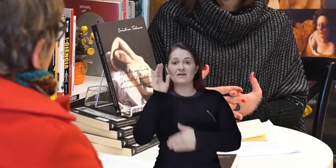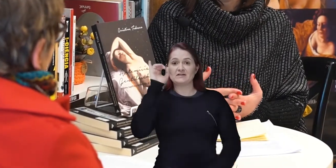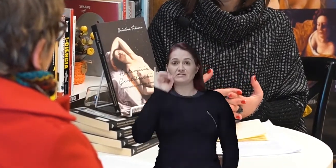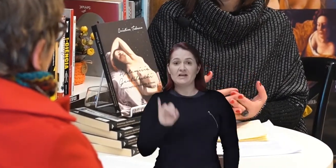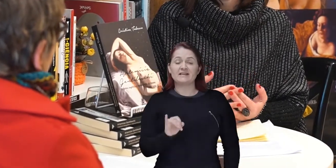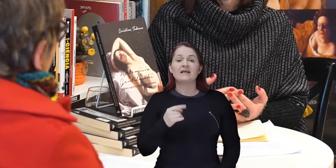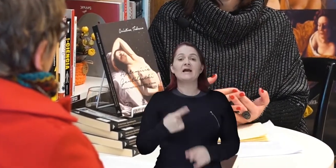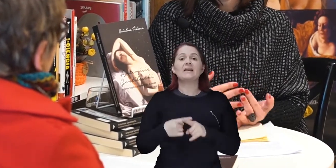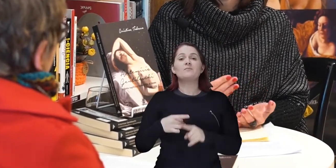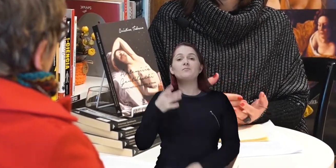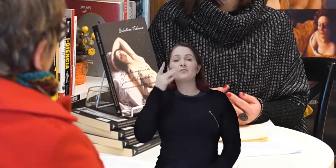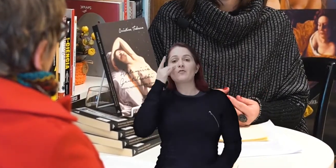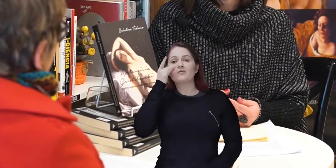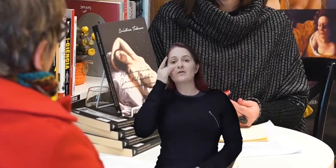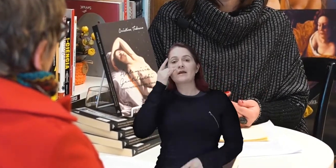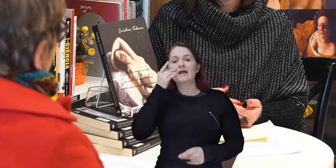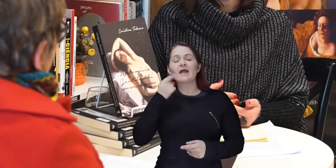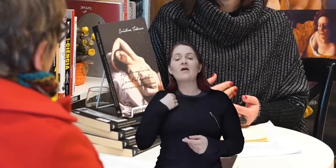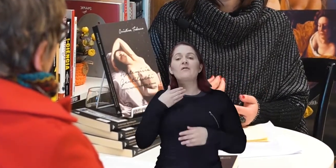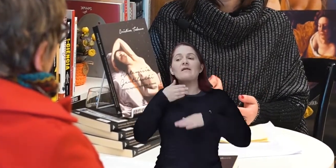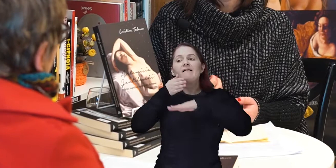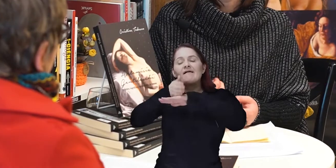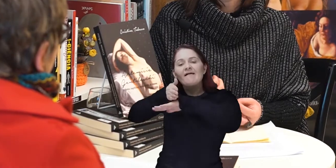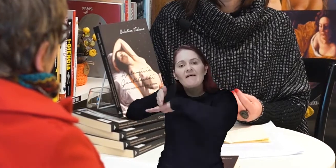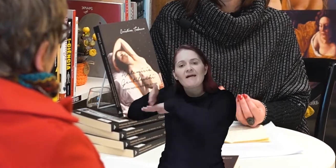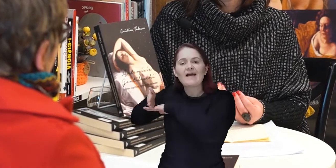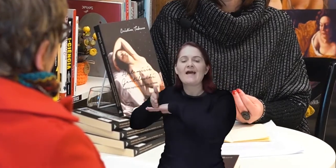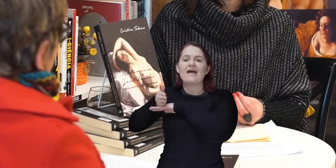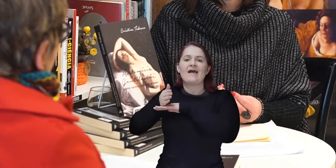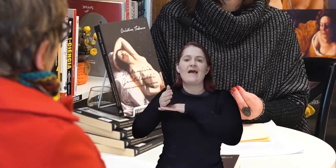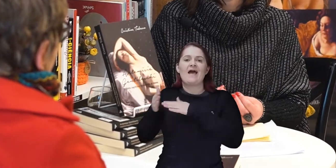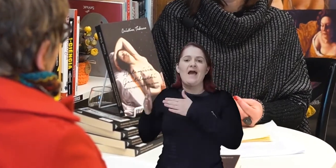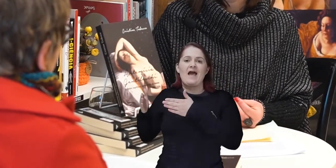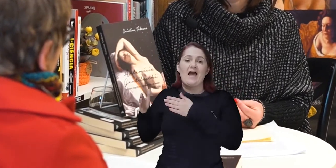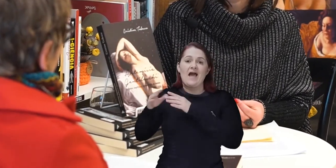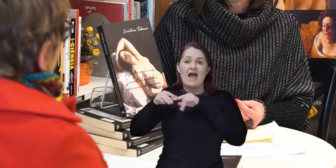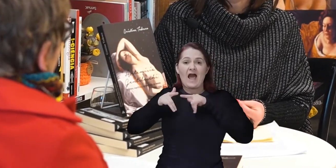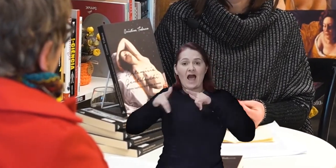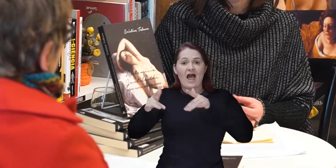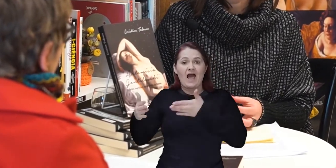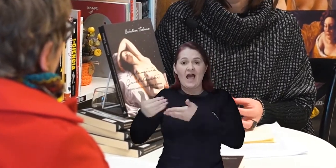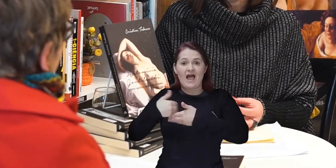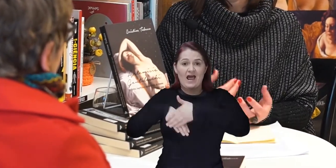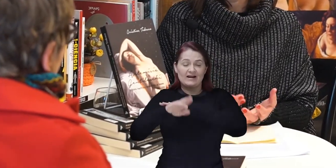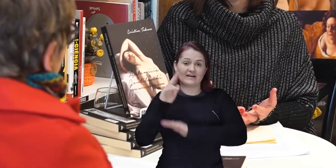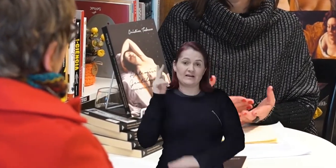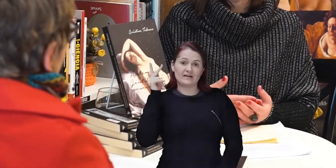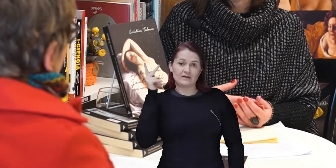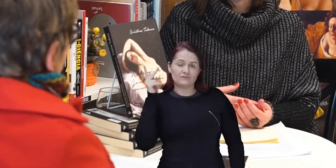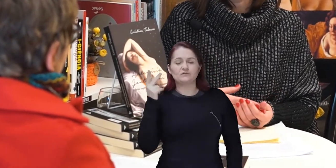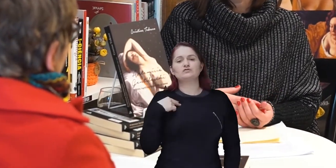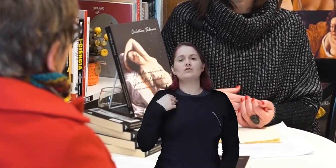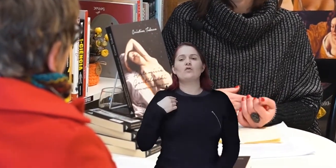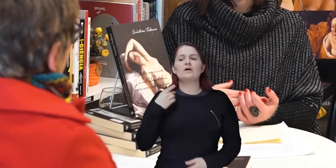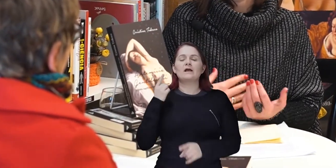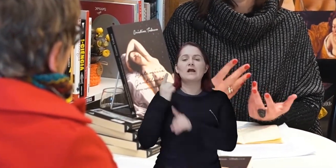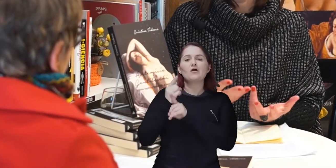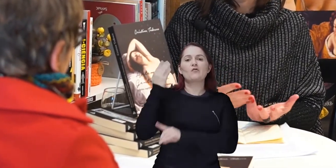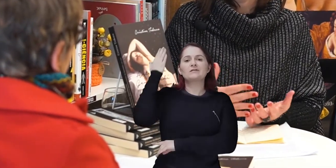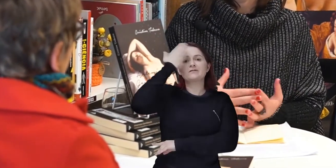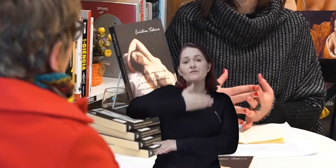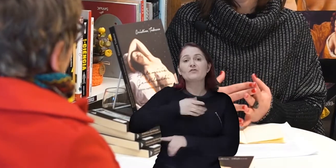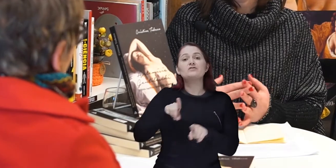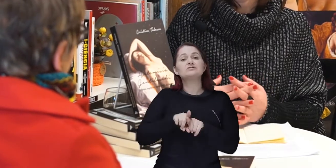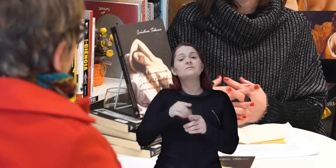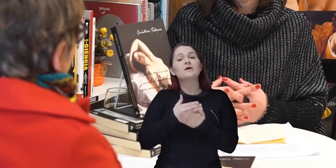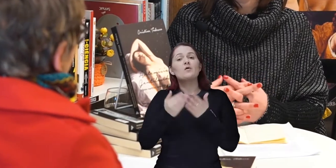para a Itália para poder visitar os arquivos históricos, perceber também a materialidade das fontes e analisar as obras da Artemisia, porque eu fui